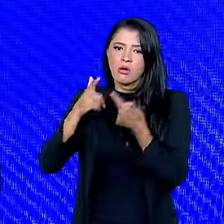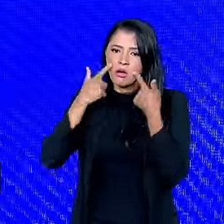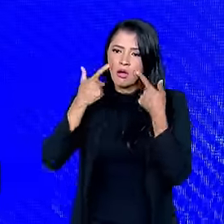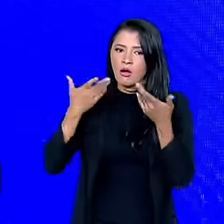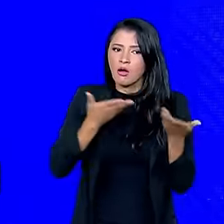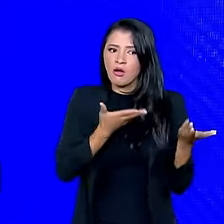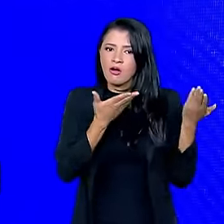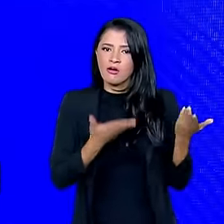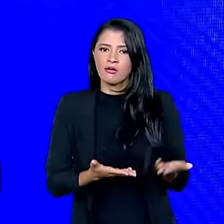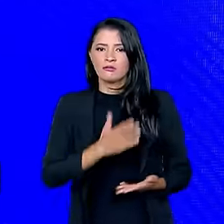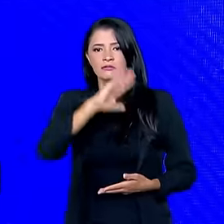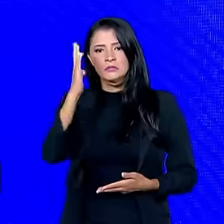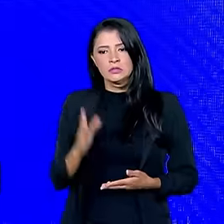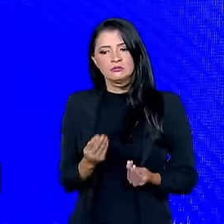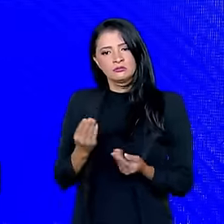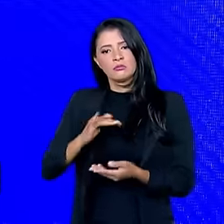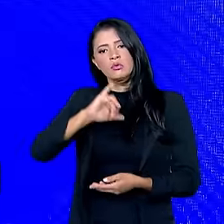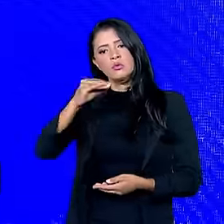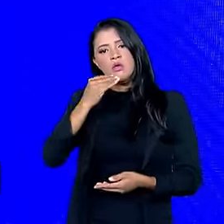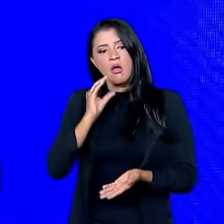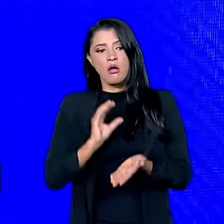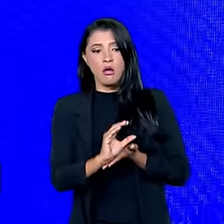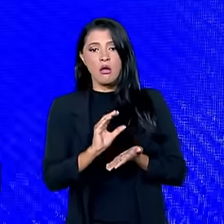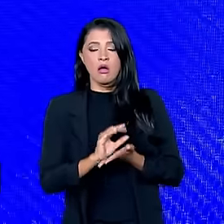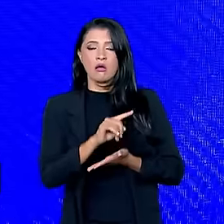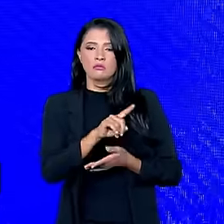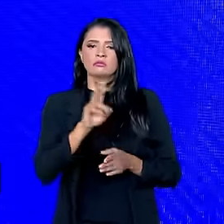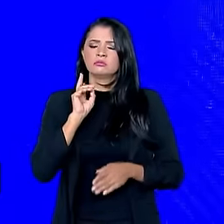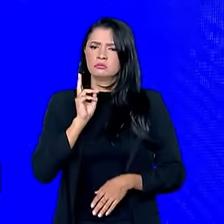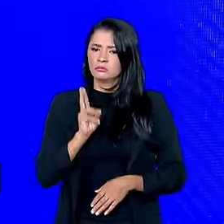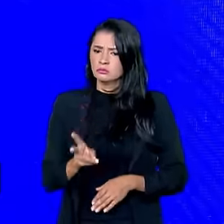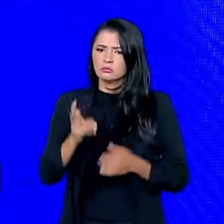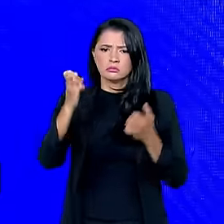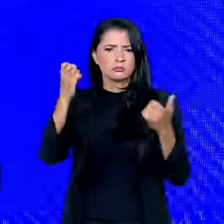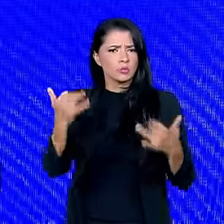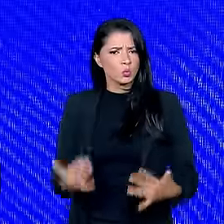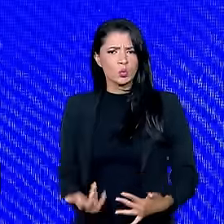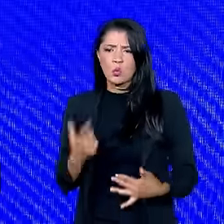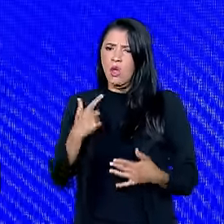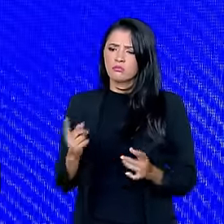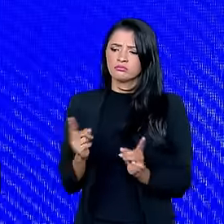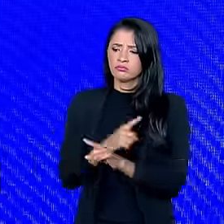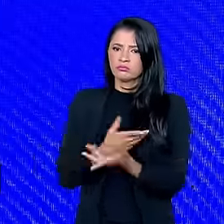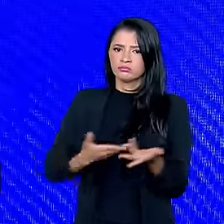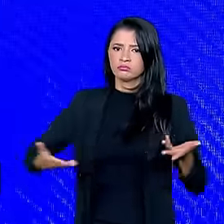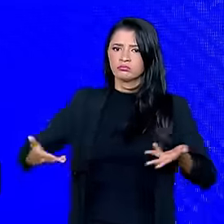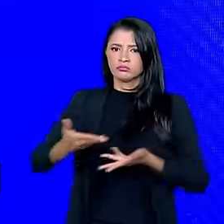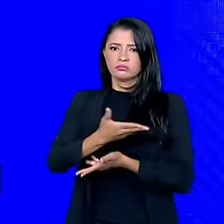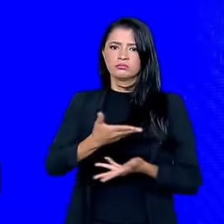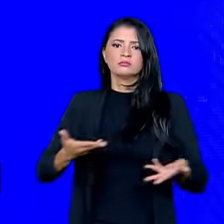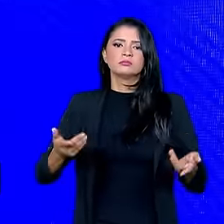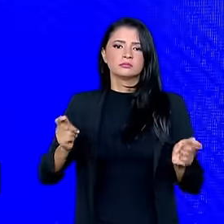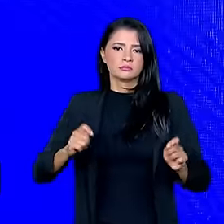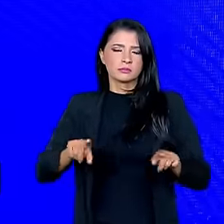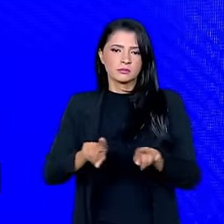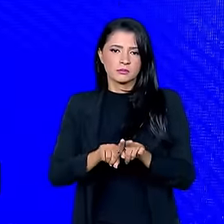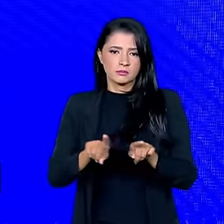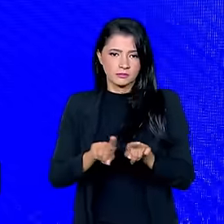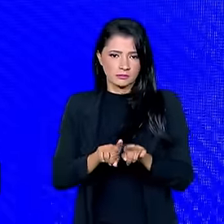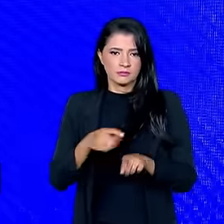Brasil e oferecendo oportunidades de investimentos, mas sempre, como ele fala, num fluxo de mão e contramão. Temos aqui o